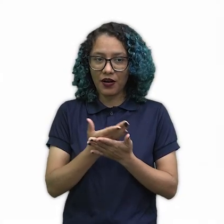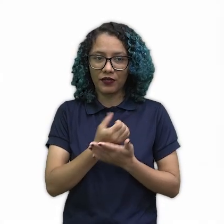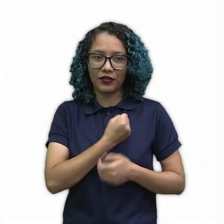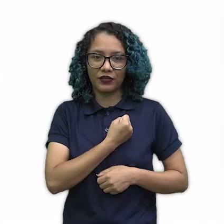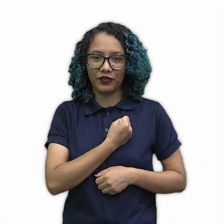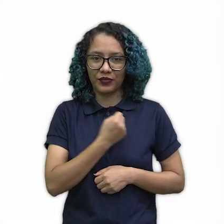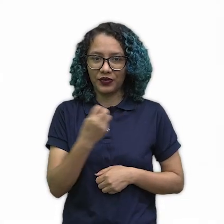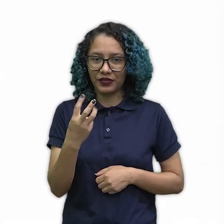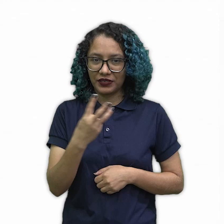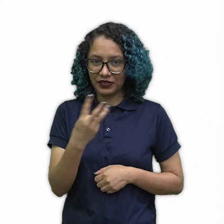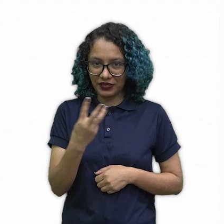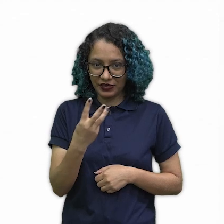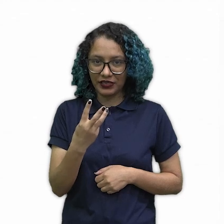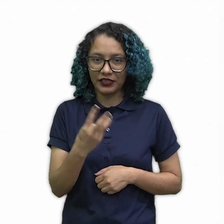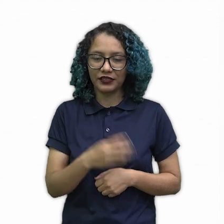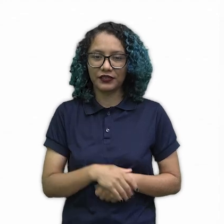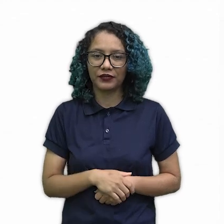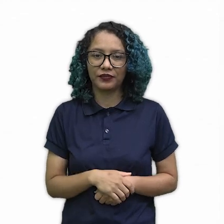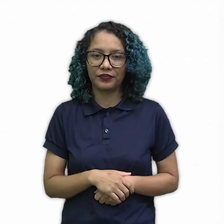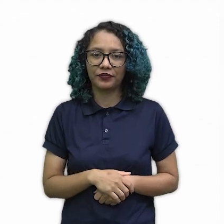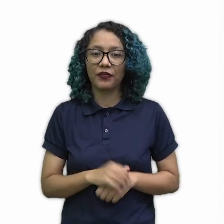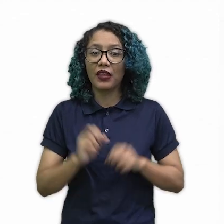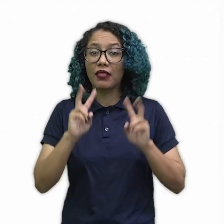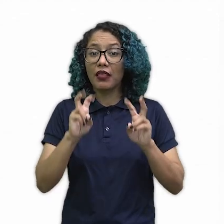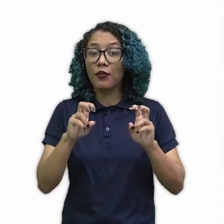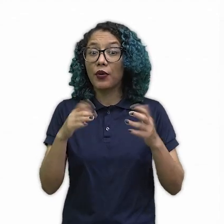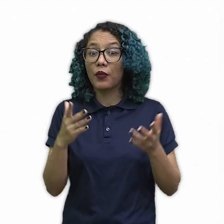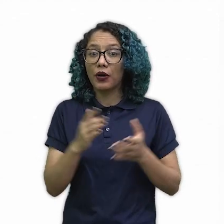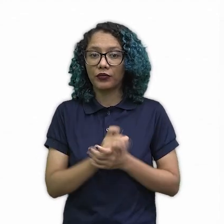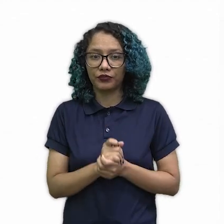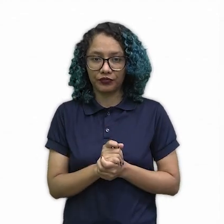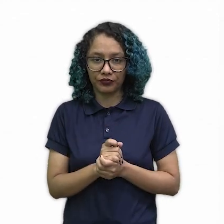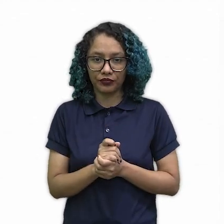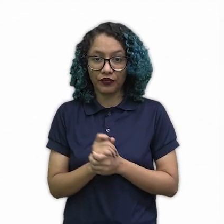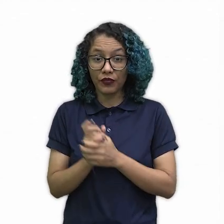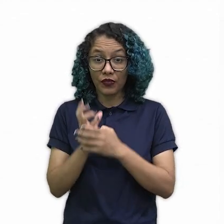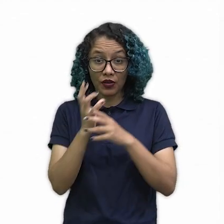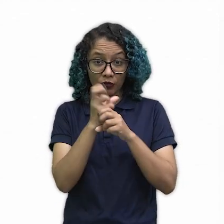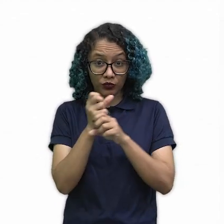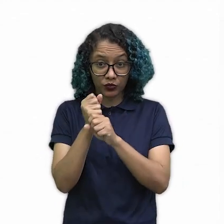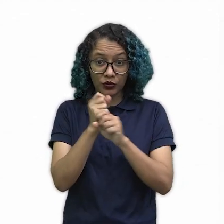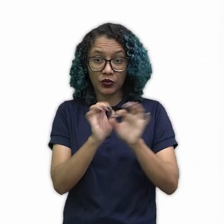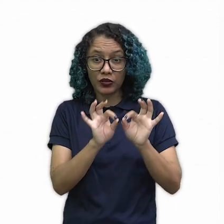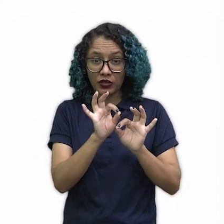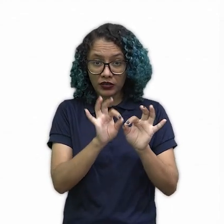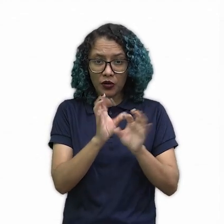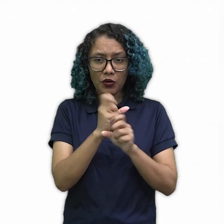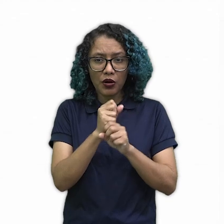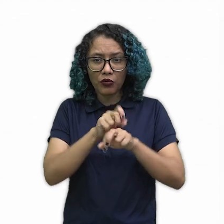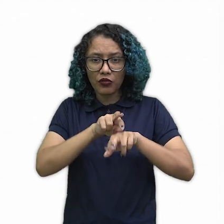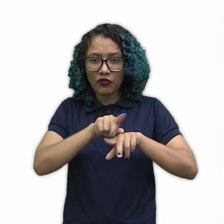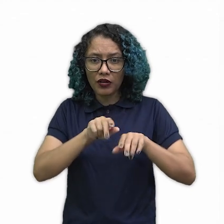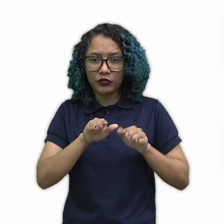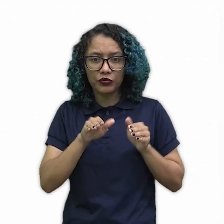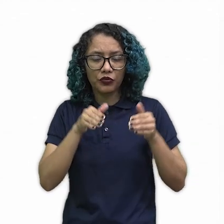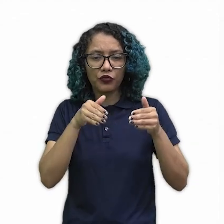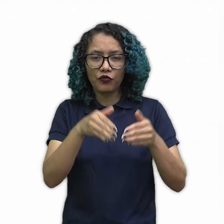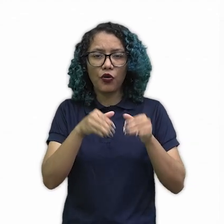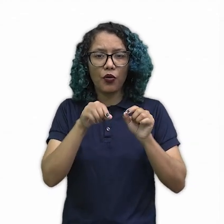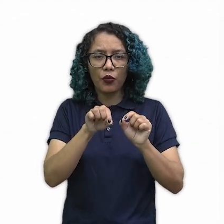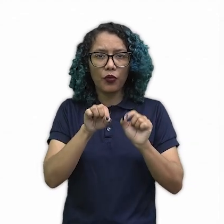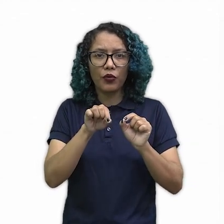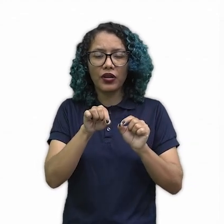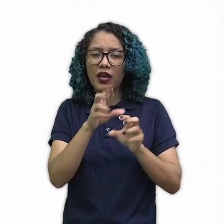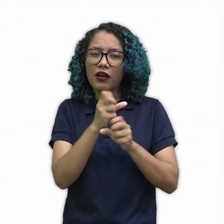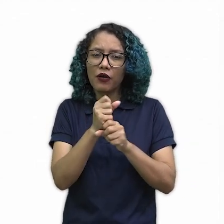a de número 33. O objeto de conhecimento é resolução e elaboração de problemas que envolvem